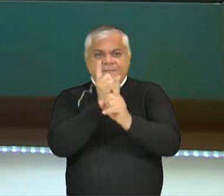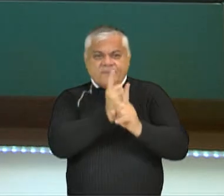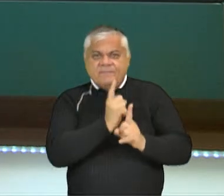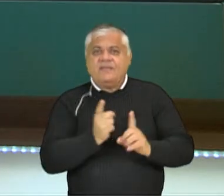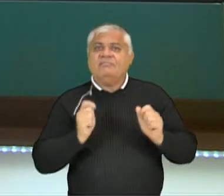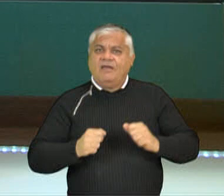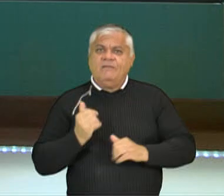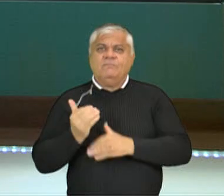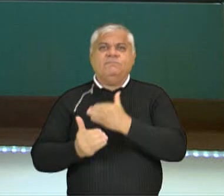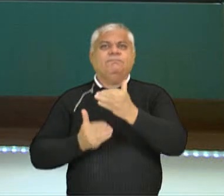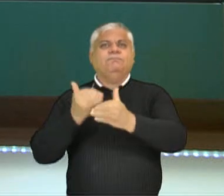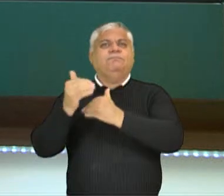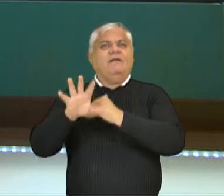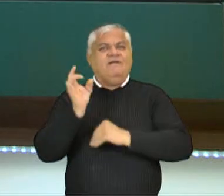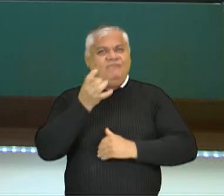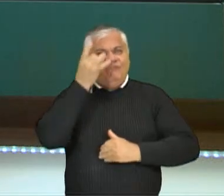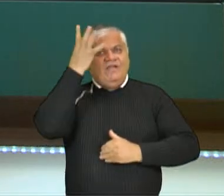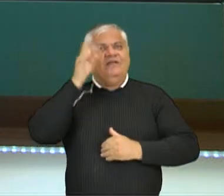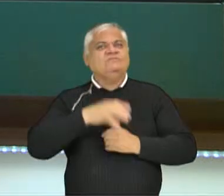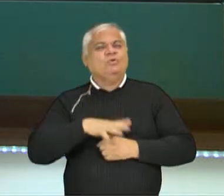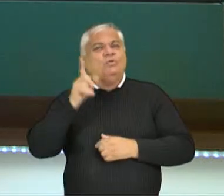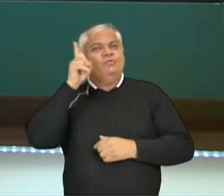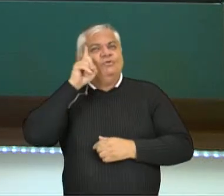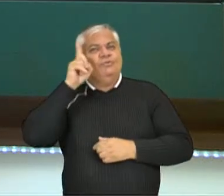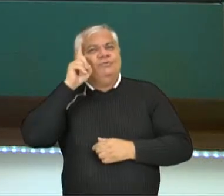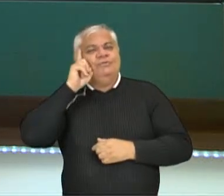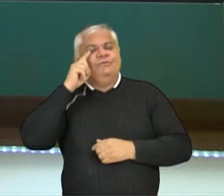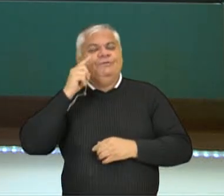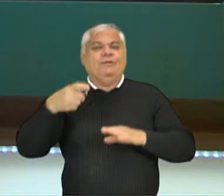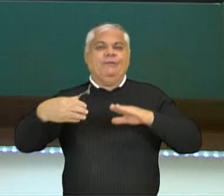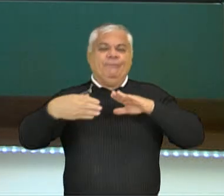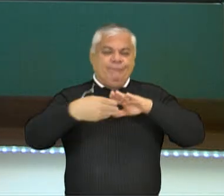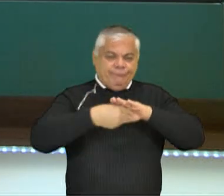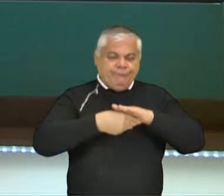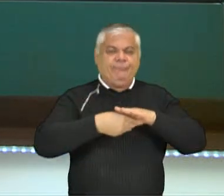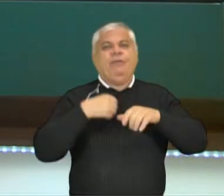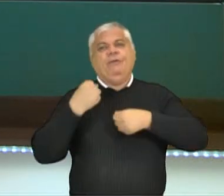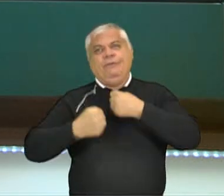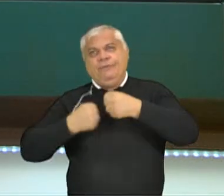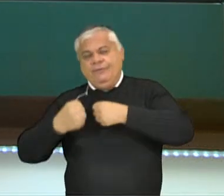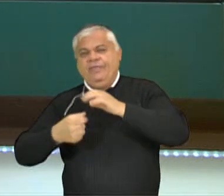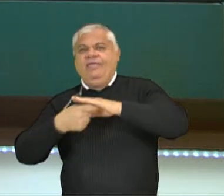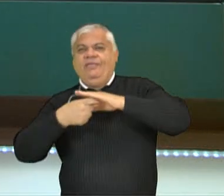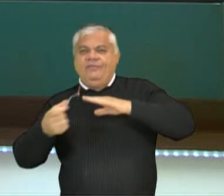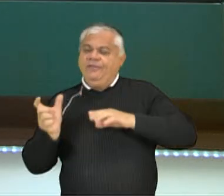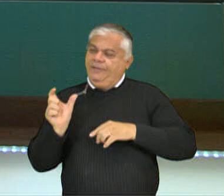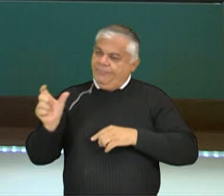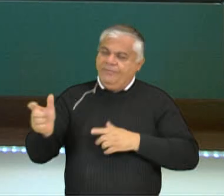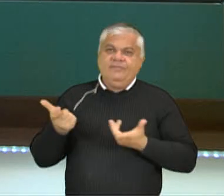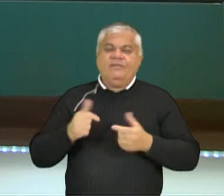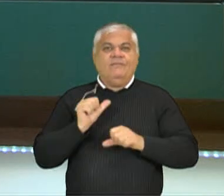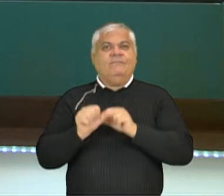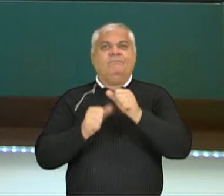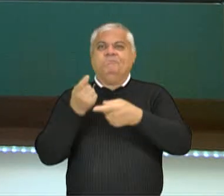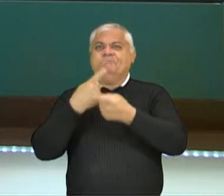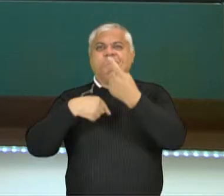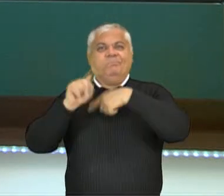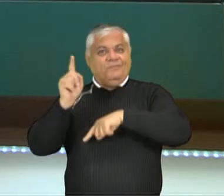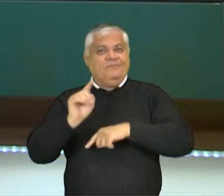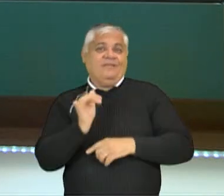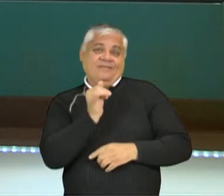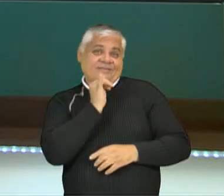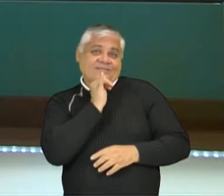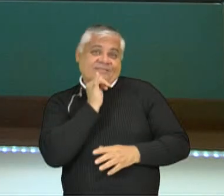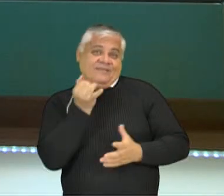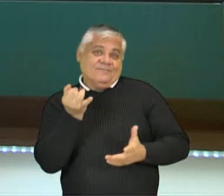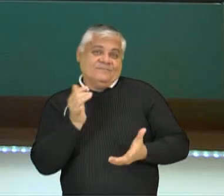evoluiu, né? A facilidade. Imagina você chegar em casa todo dia, tirar da palmilha, colocar de novo para correr de novo. Então foi uma evolução, tá? Um exemplo de